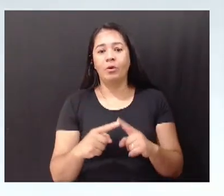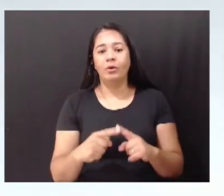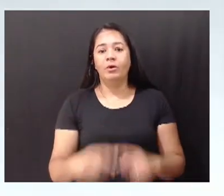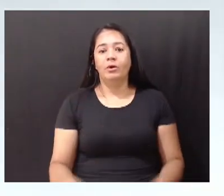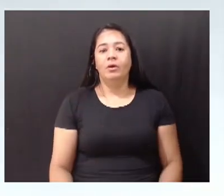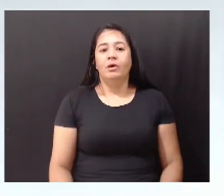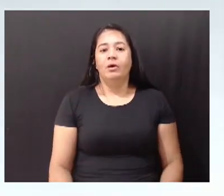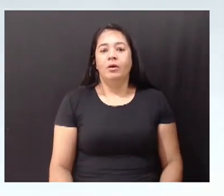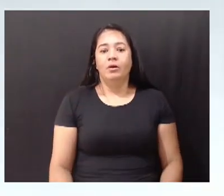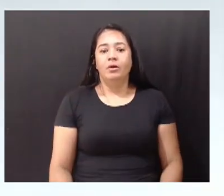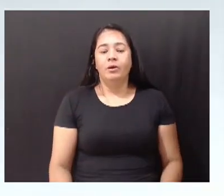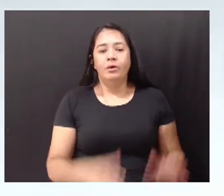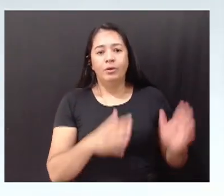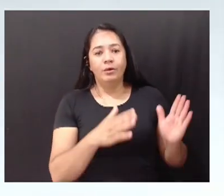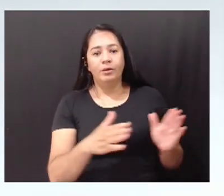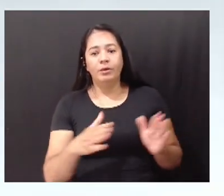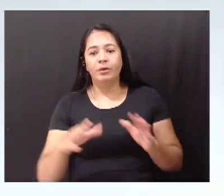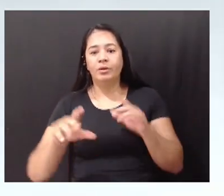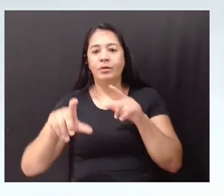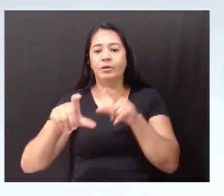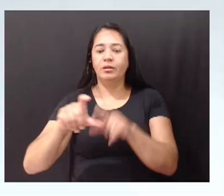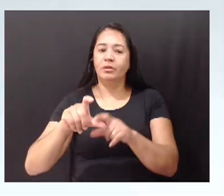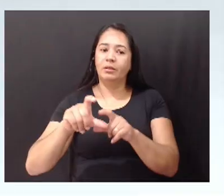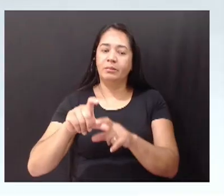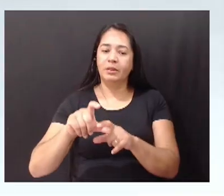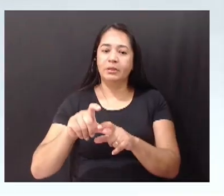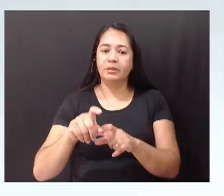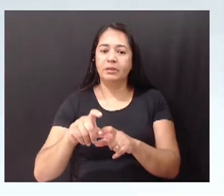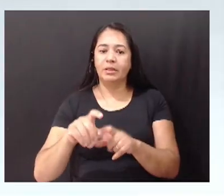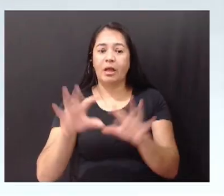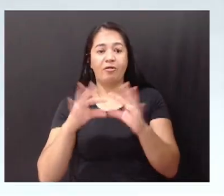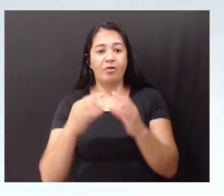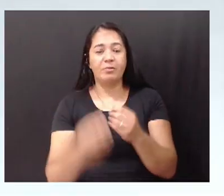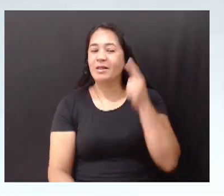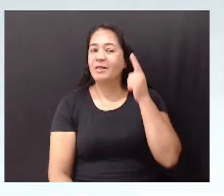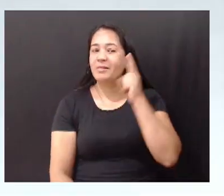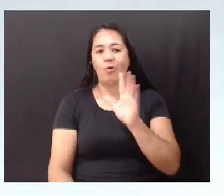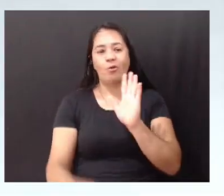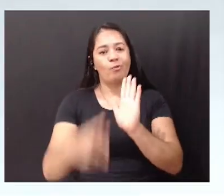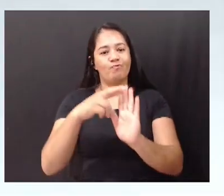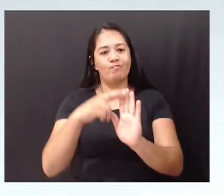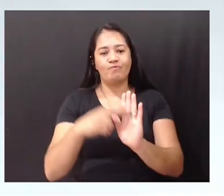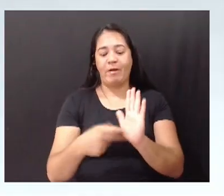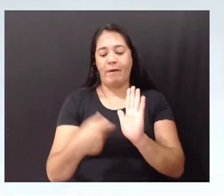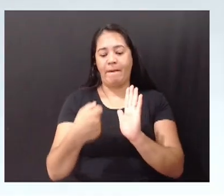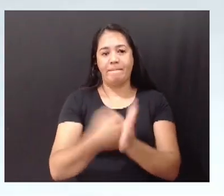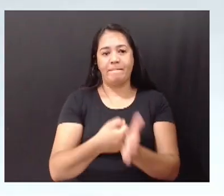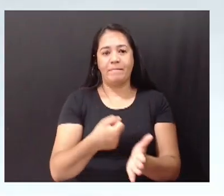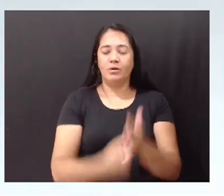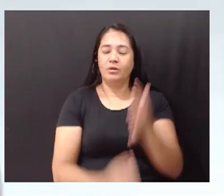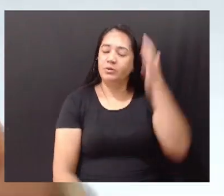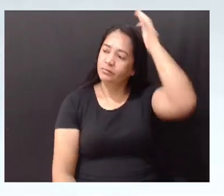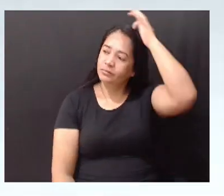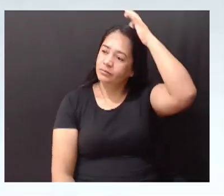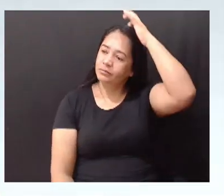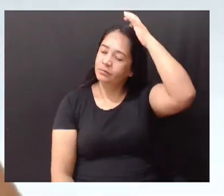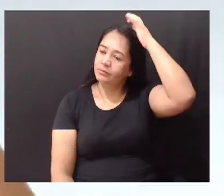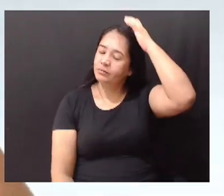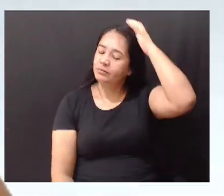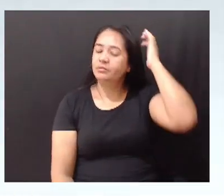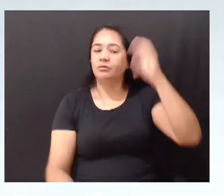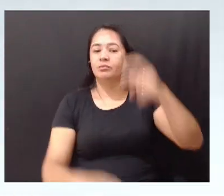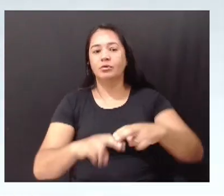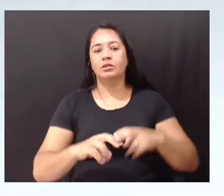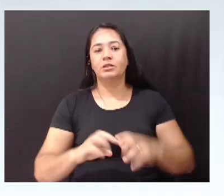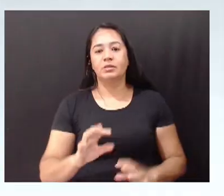de dependência, os pais não conseguem impor essas regras, e aí é onde vem todas as consequências